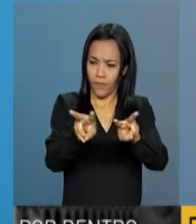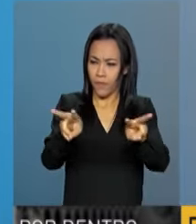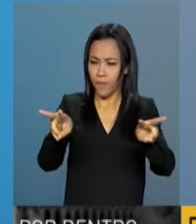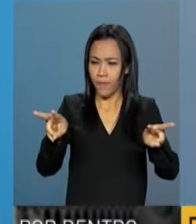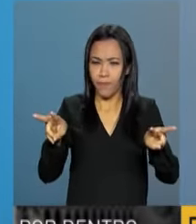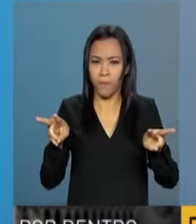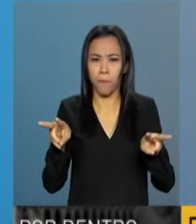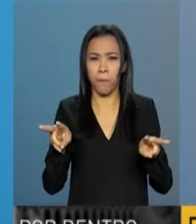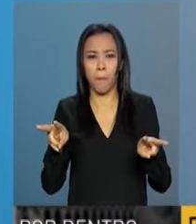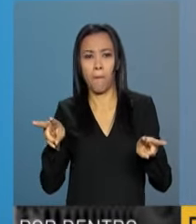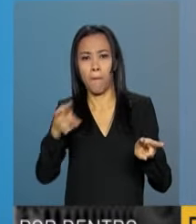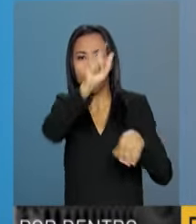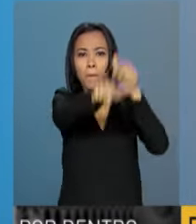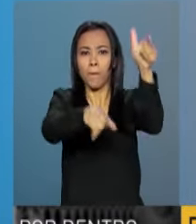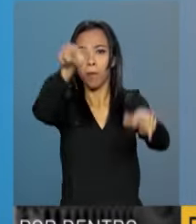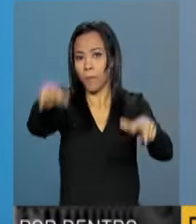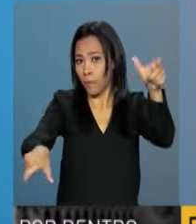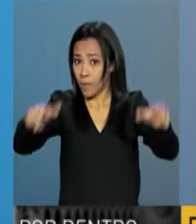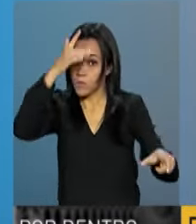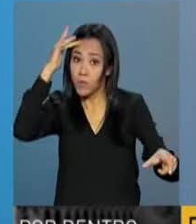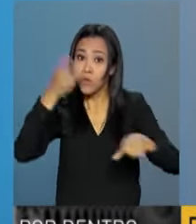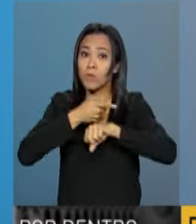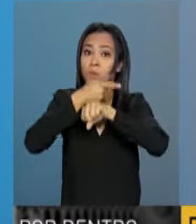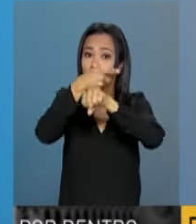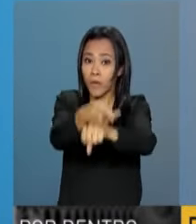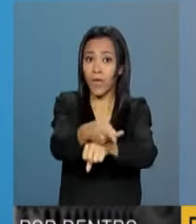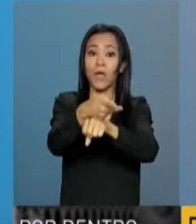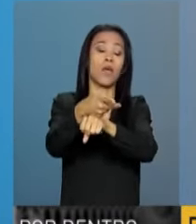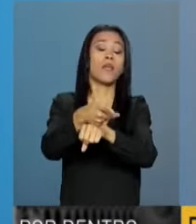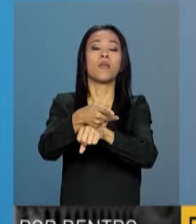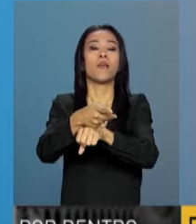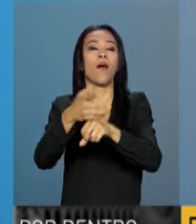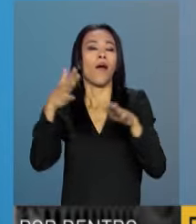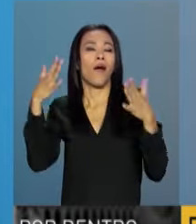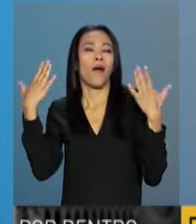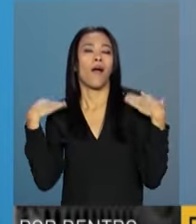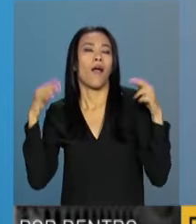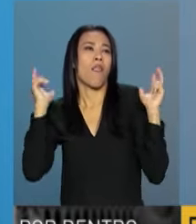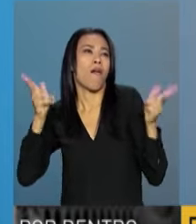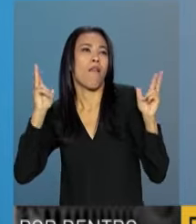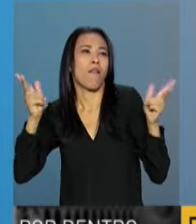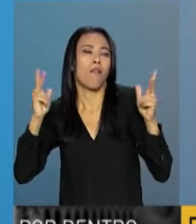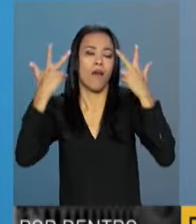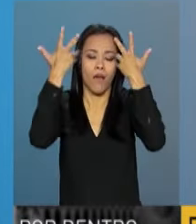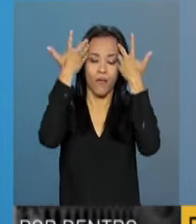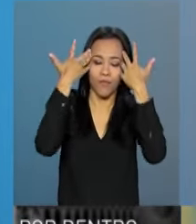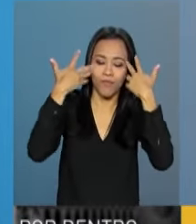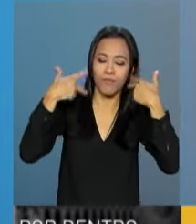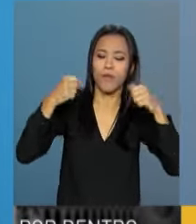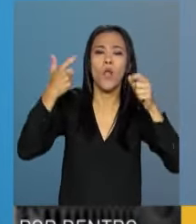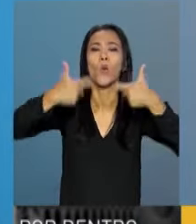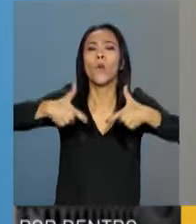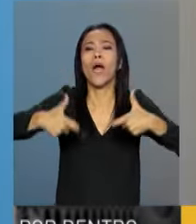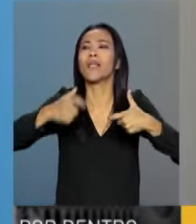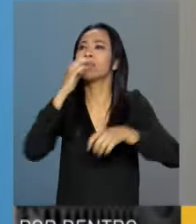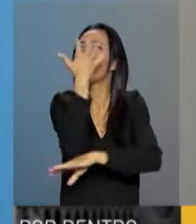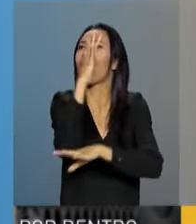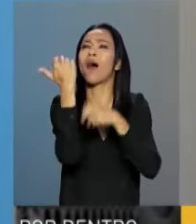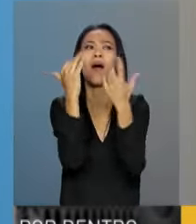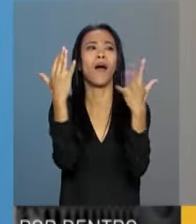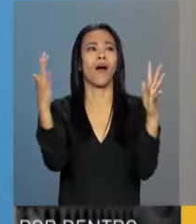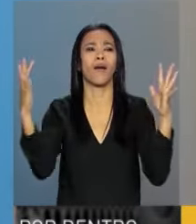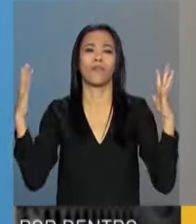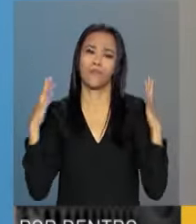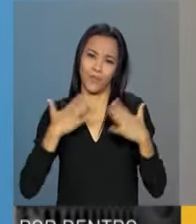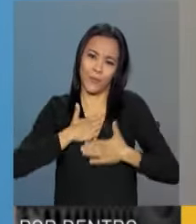as pessoas procurarem é seu lazer sua recriação junto a áreas naturais e